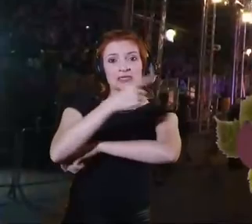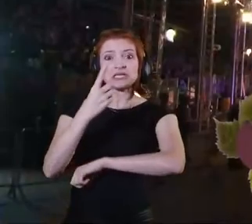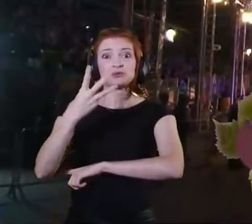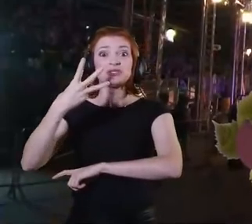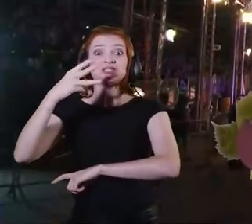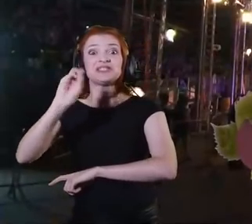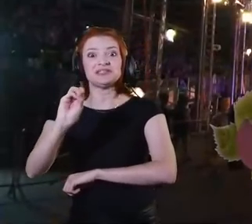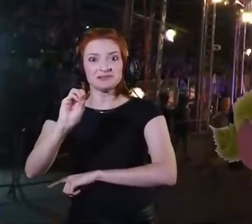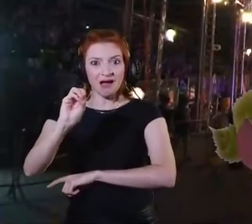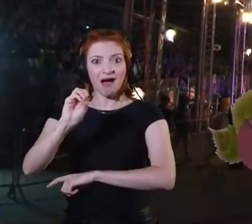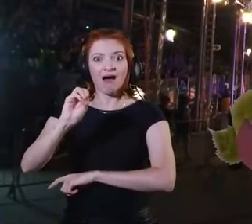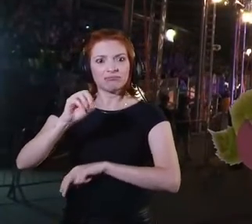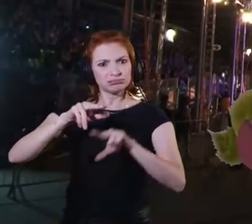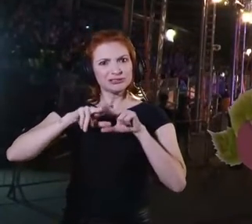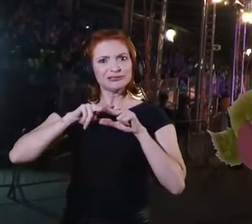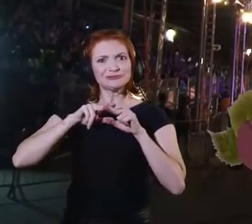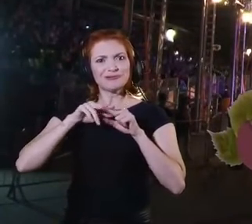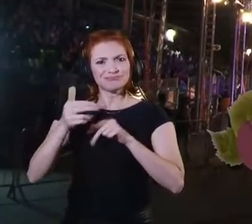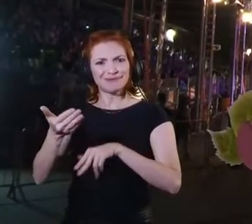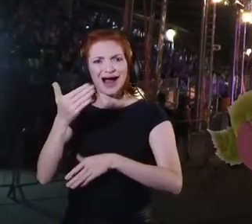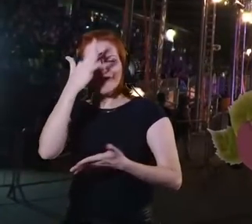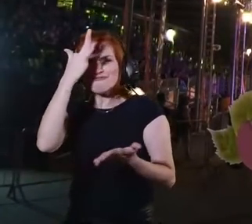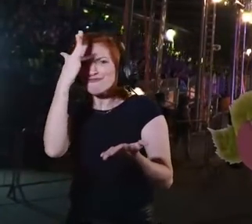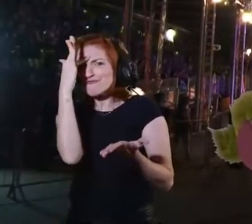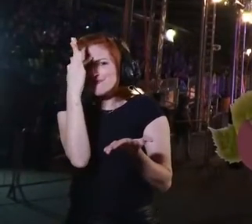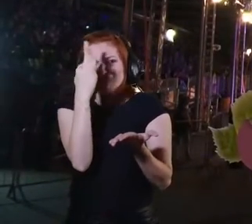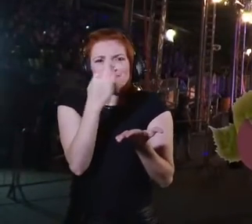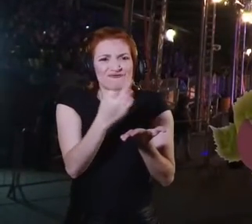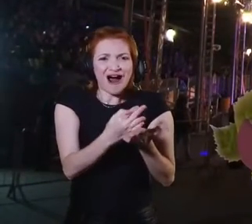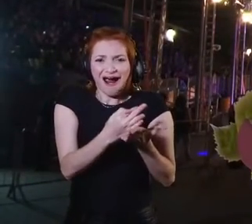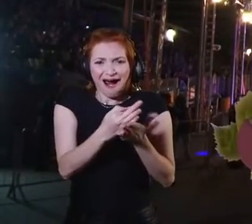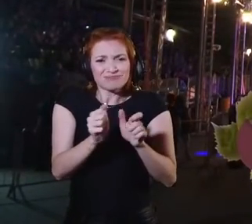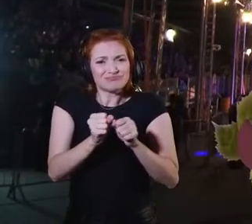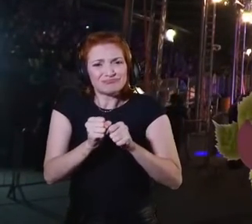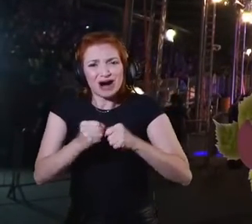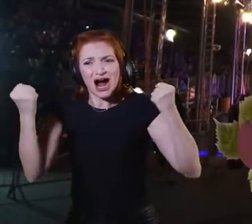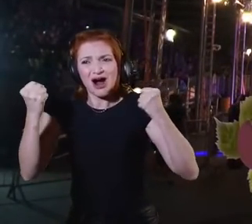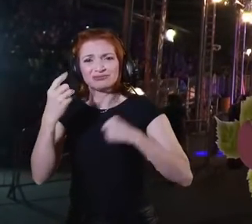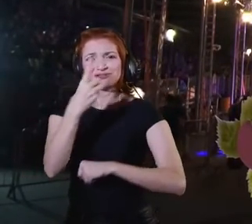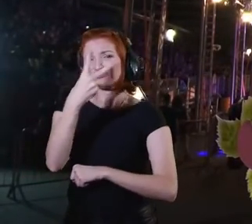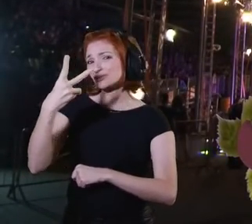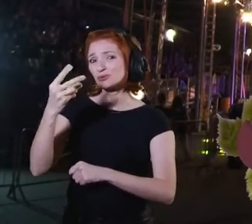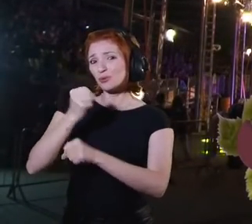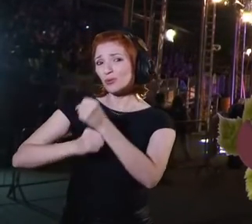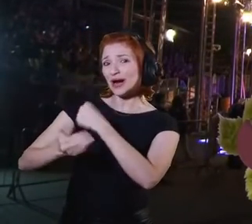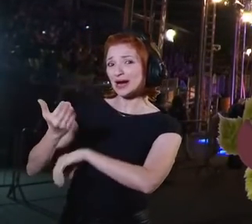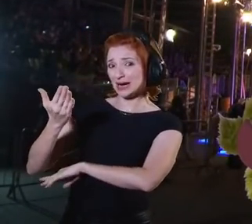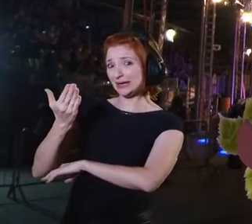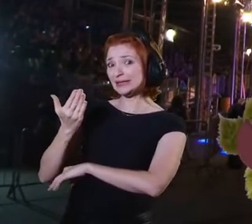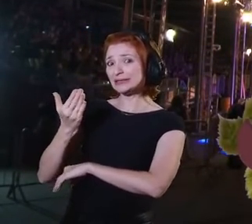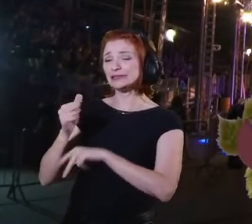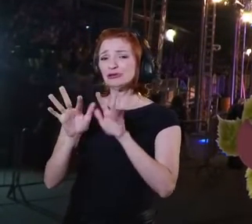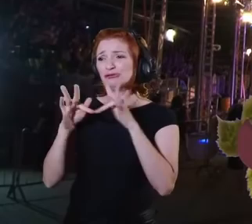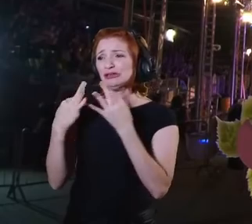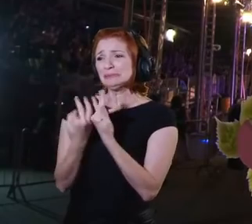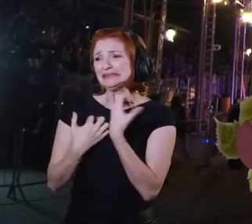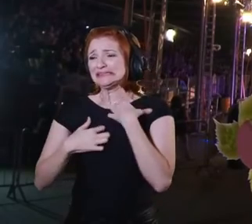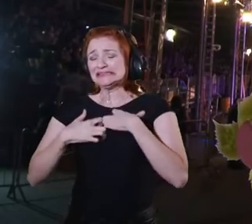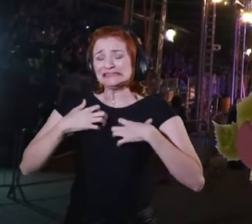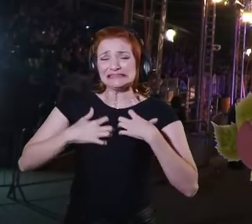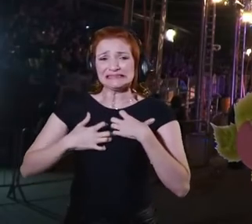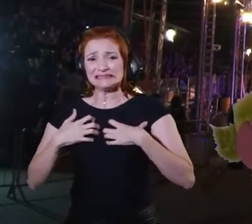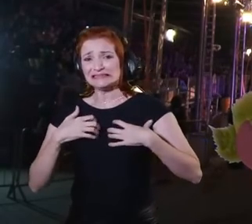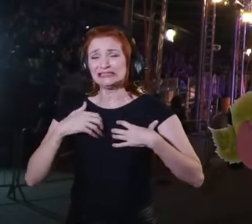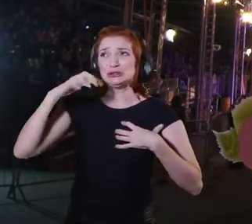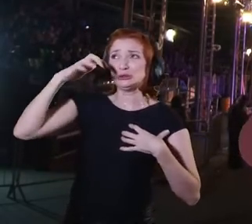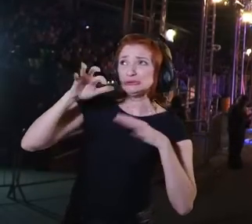então. A fé foi muito grande a ponto de, há 122 anos, as famílias desesperadas em função da